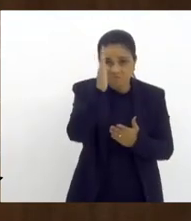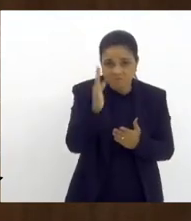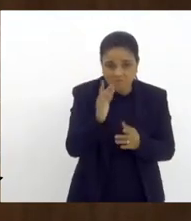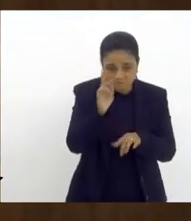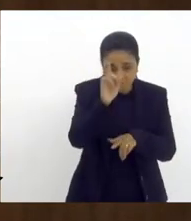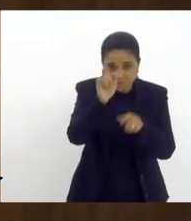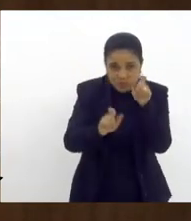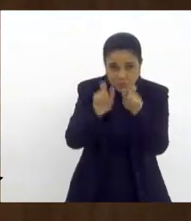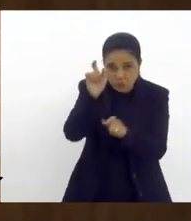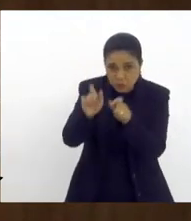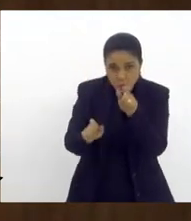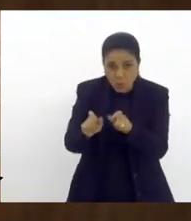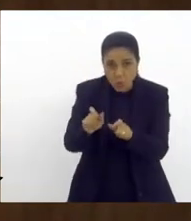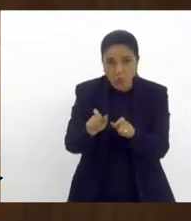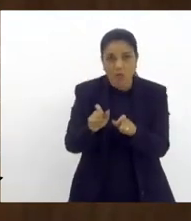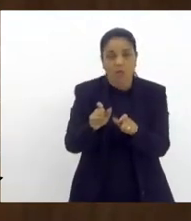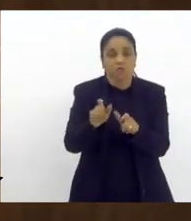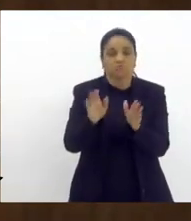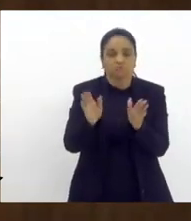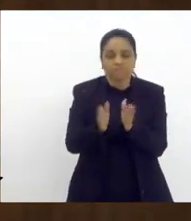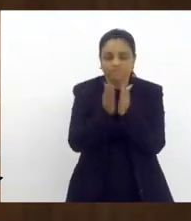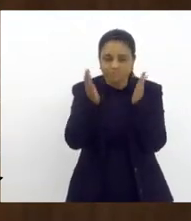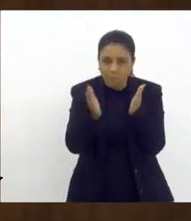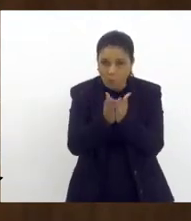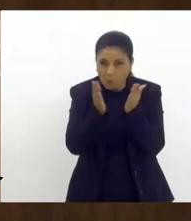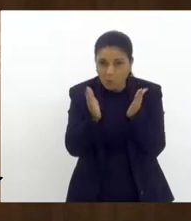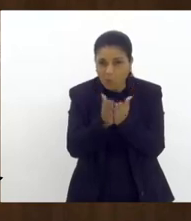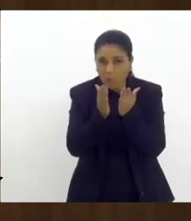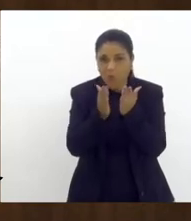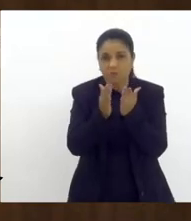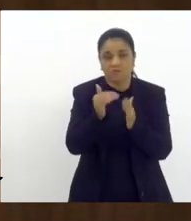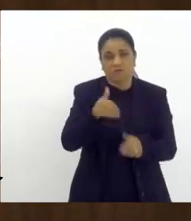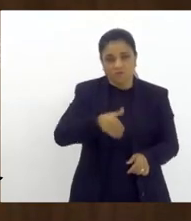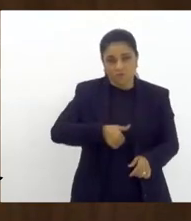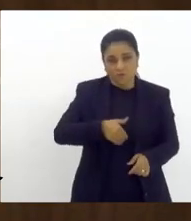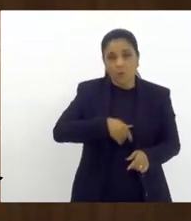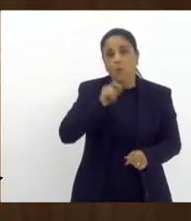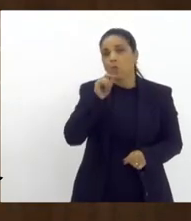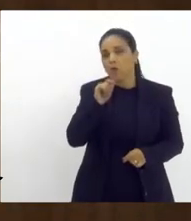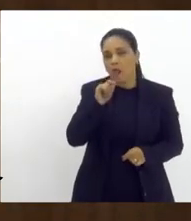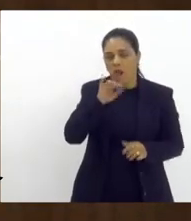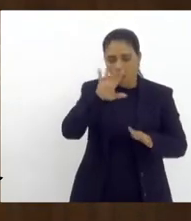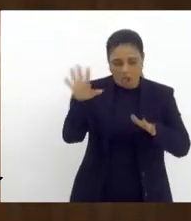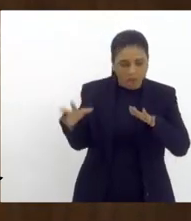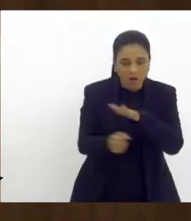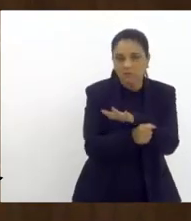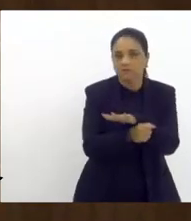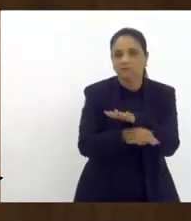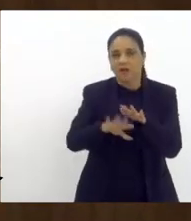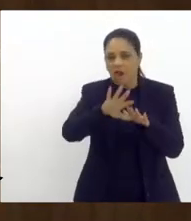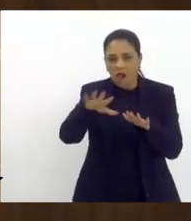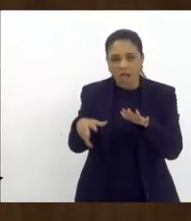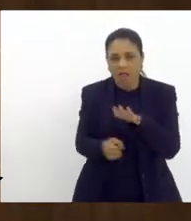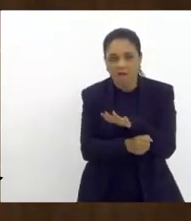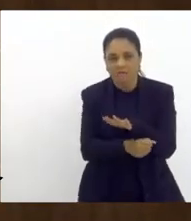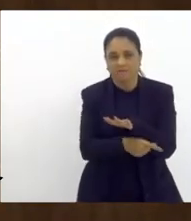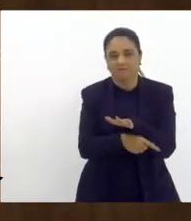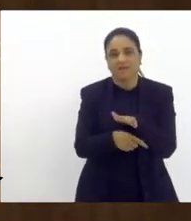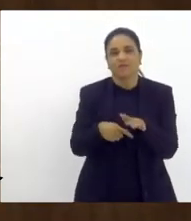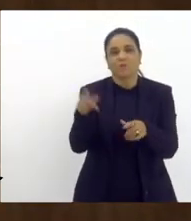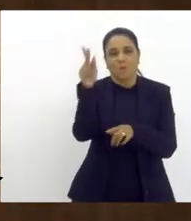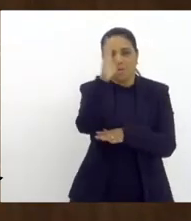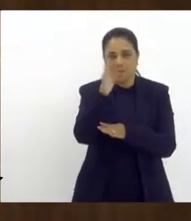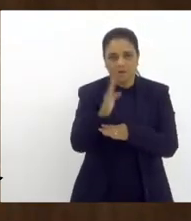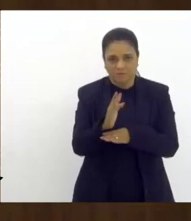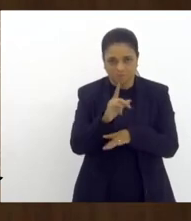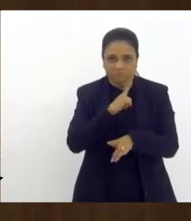fome o que tem matado as pessoas pobres de fome é a corrupção que ainda existe nesse país